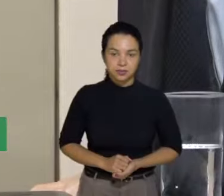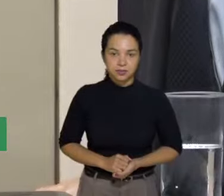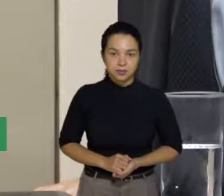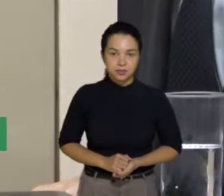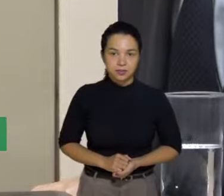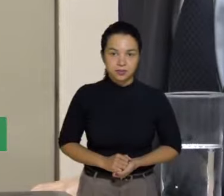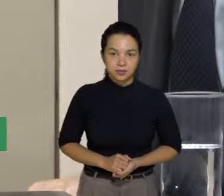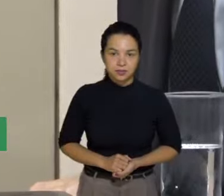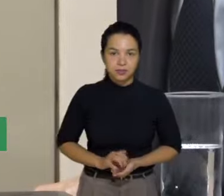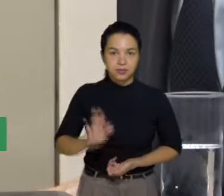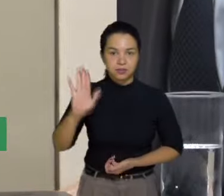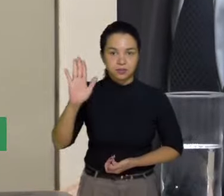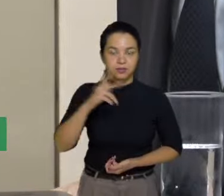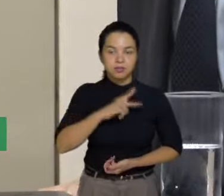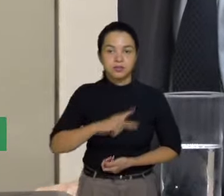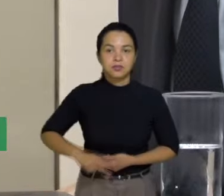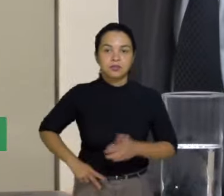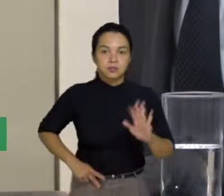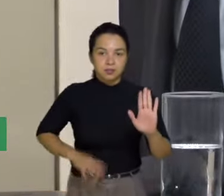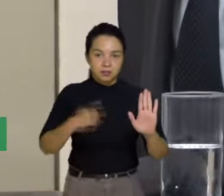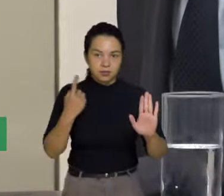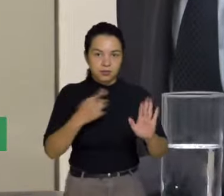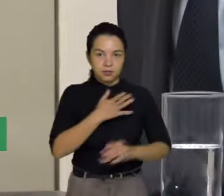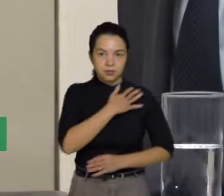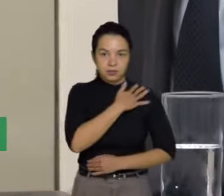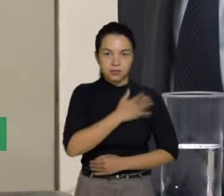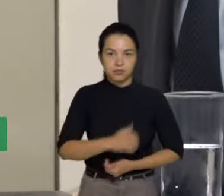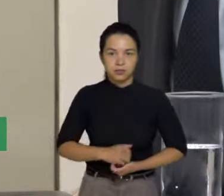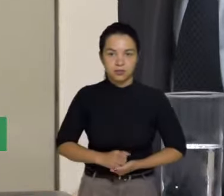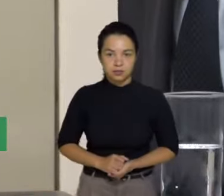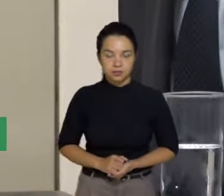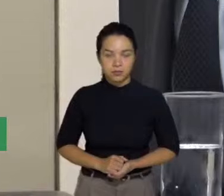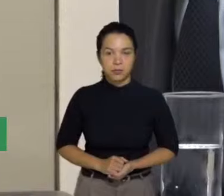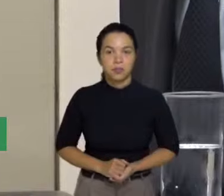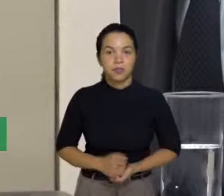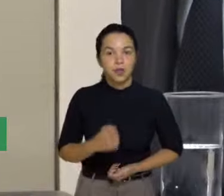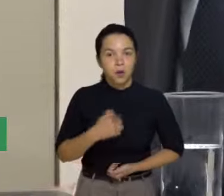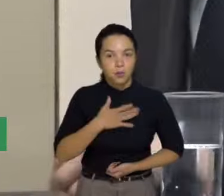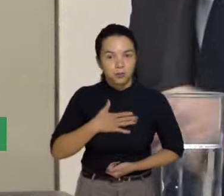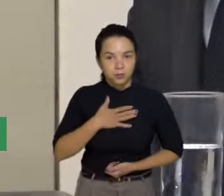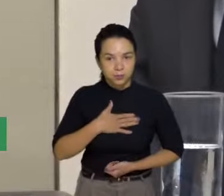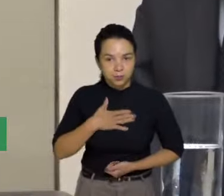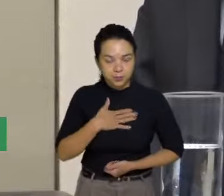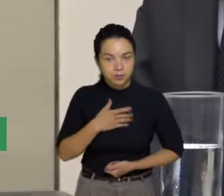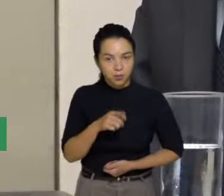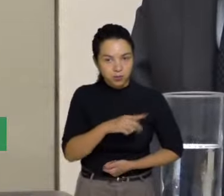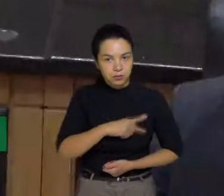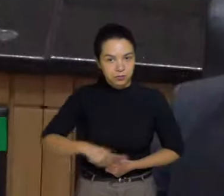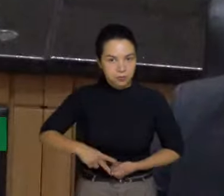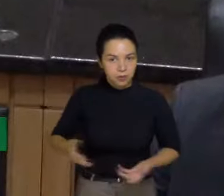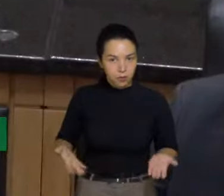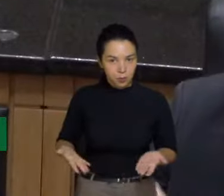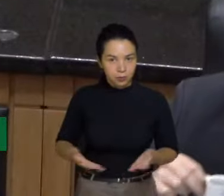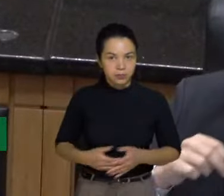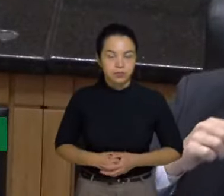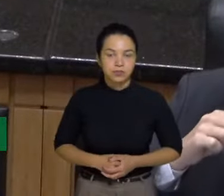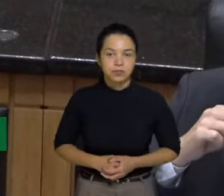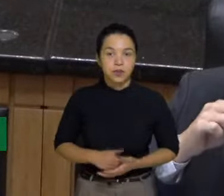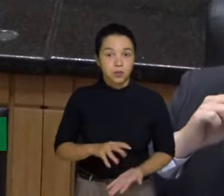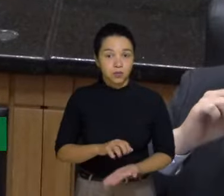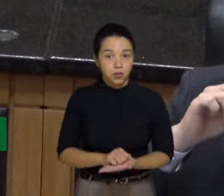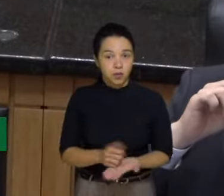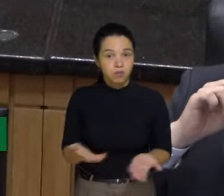Pela ordem, senhor presidente. Sim, deputado Napoleão. Querido deputado Minuto, privilégio de ser presidido por Vossa Excelência. Queria registrar aqui um momento que para mim é